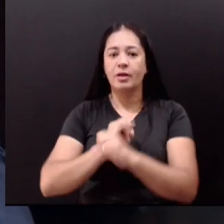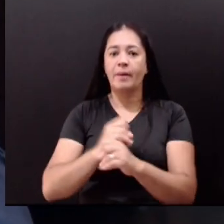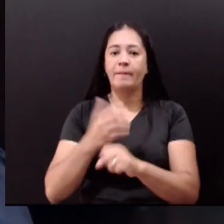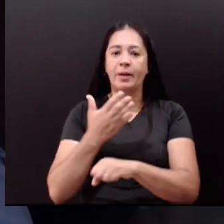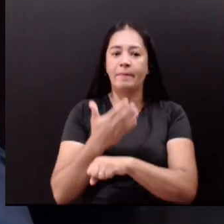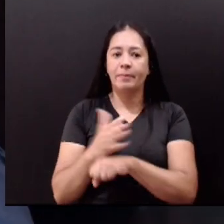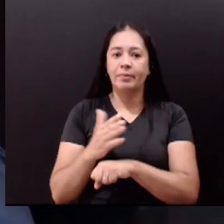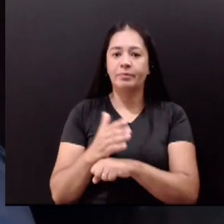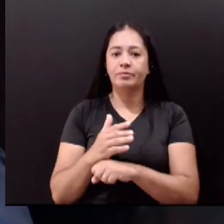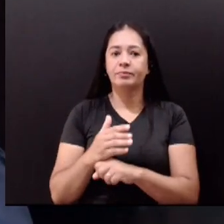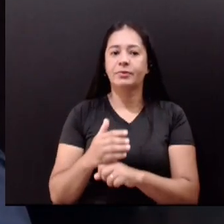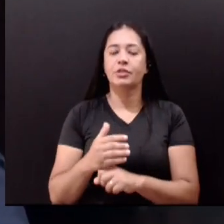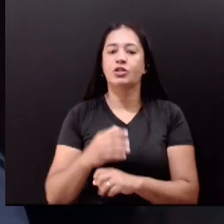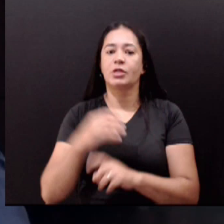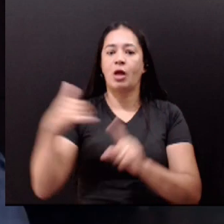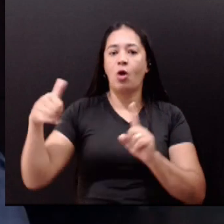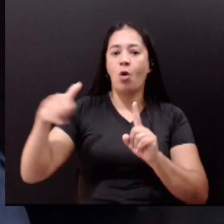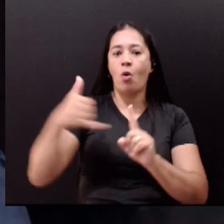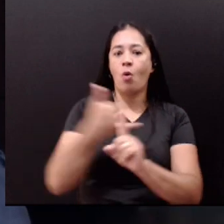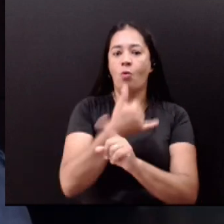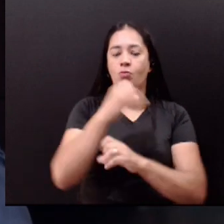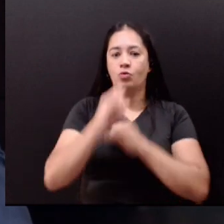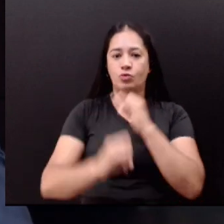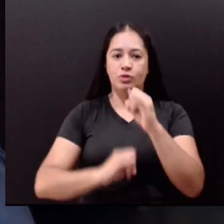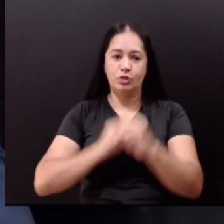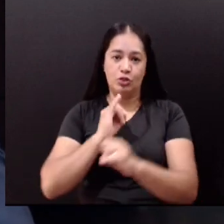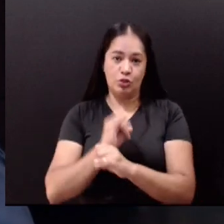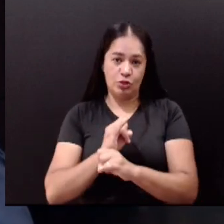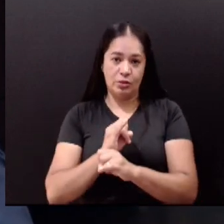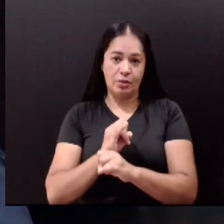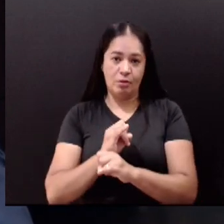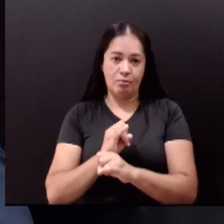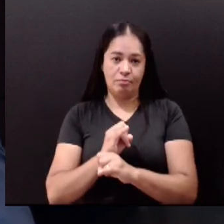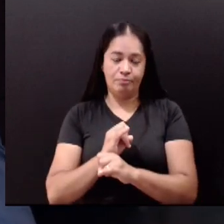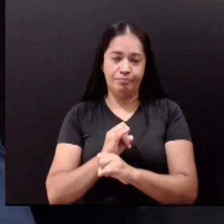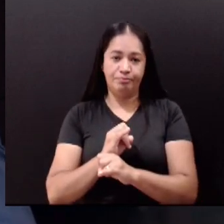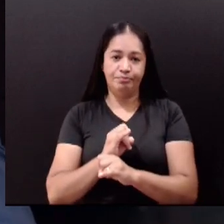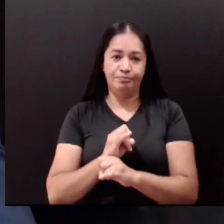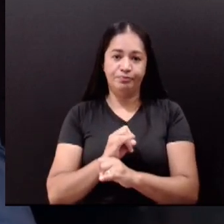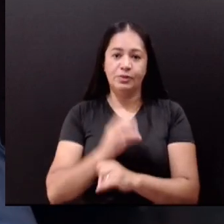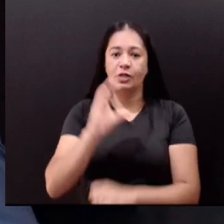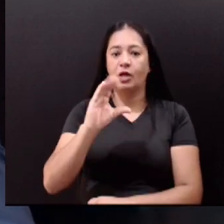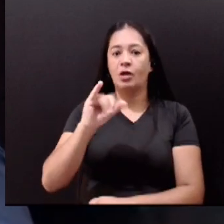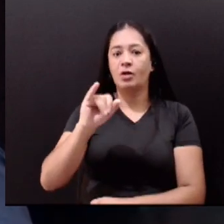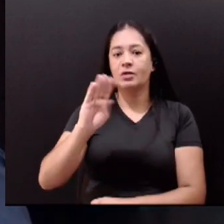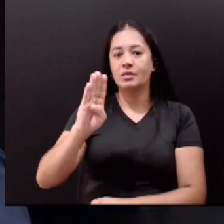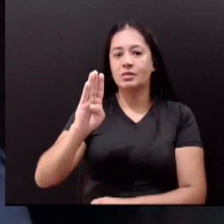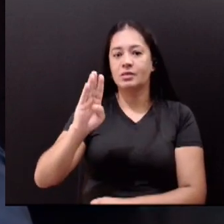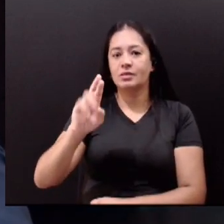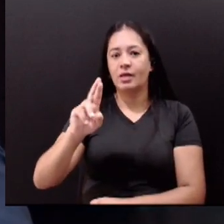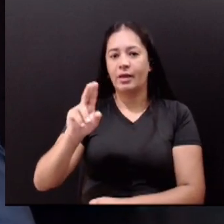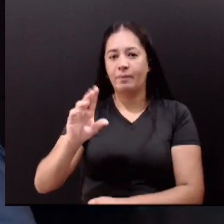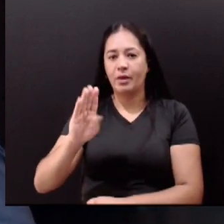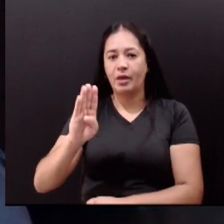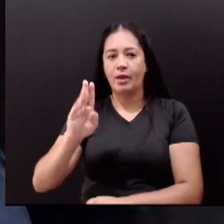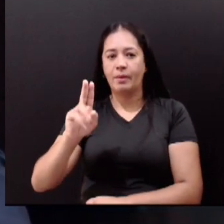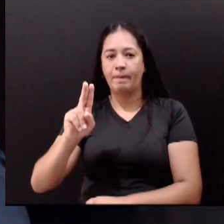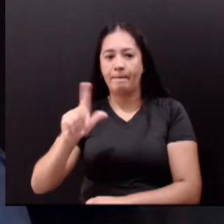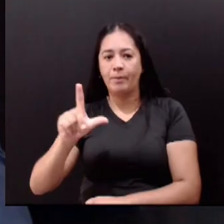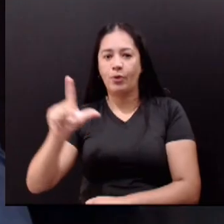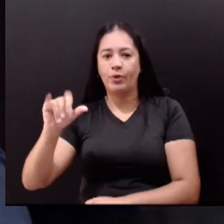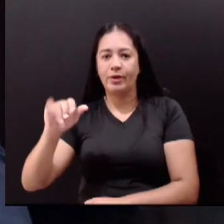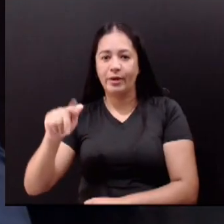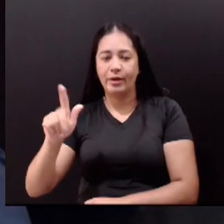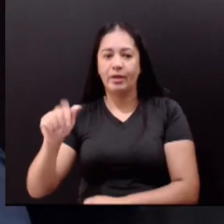é uma modalidade digital do bullying, né. Em vez da criança ser, hostilizada na escola, ela é hostilizada